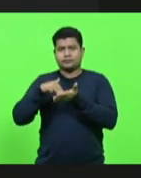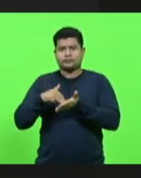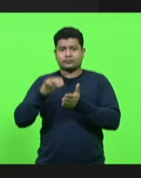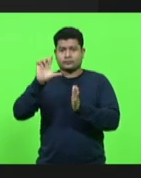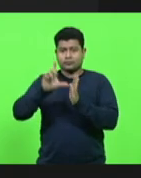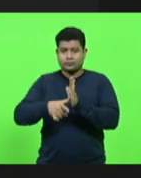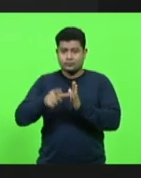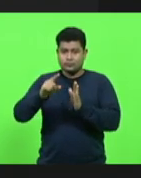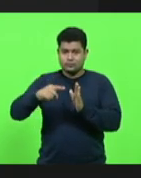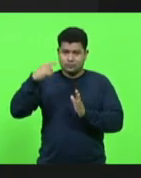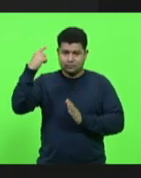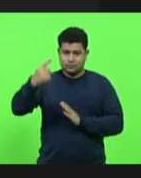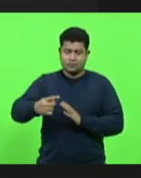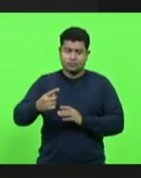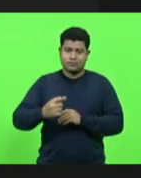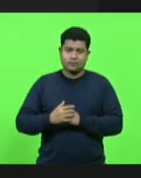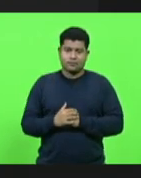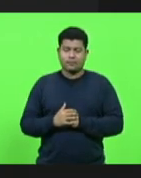sessão.